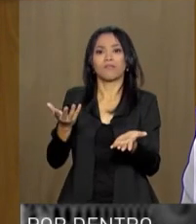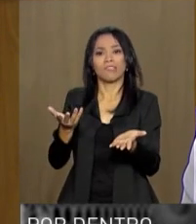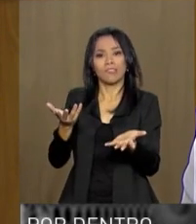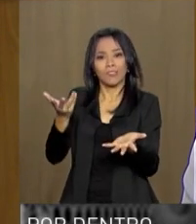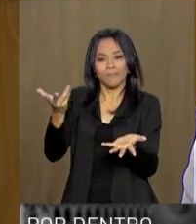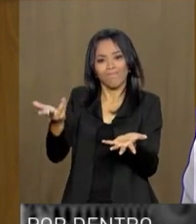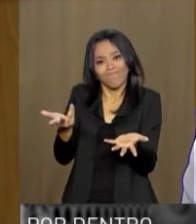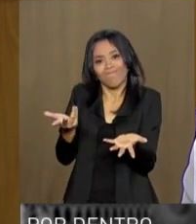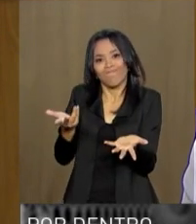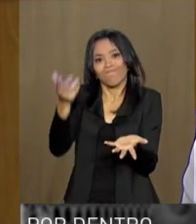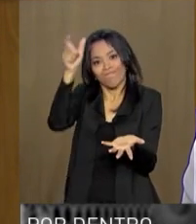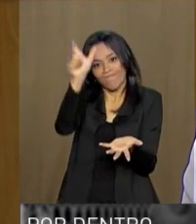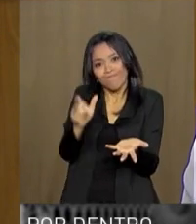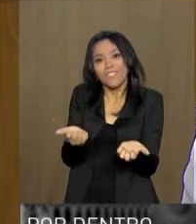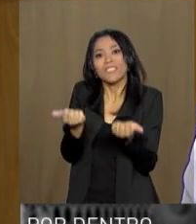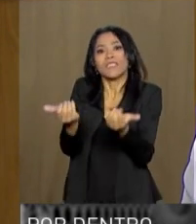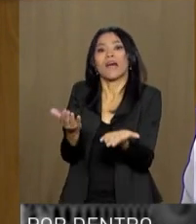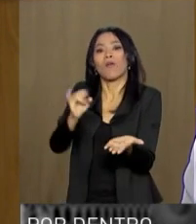oportunidades